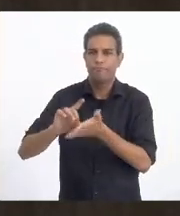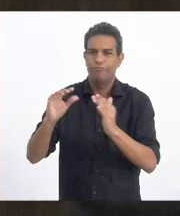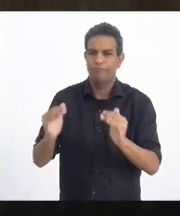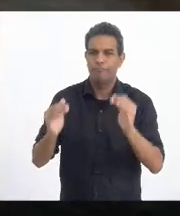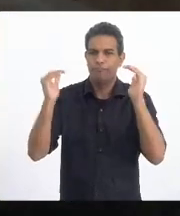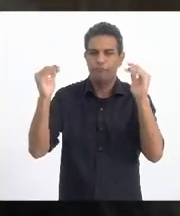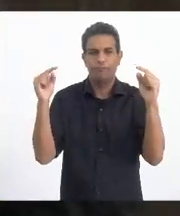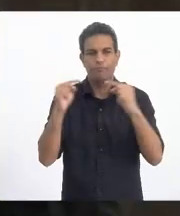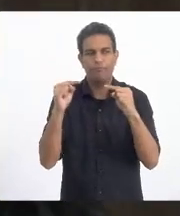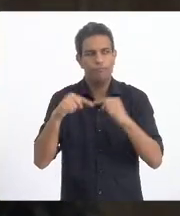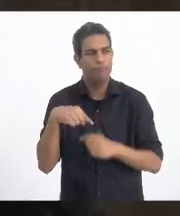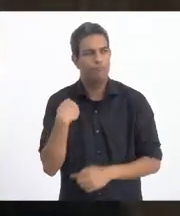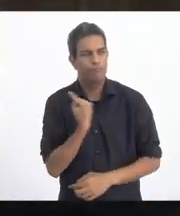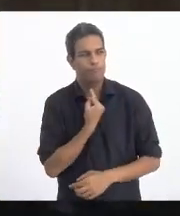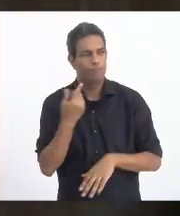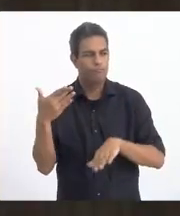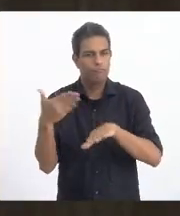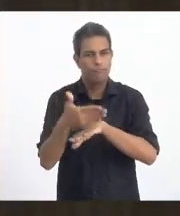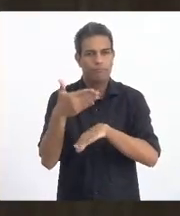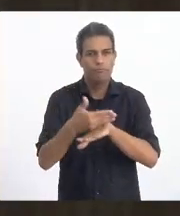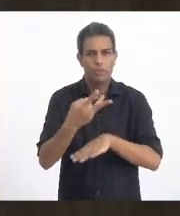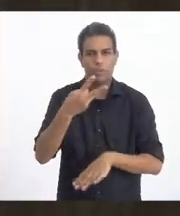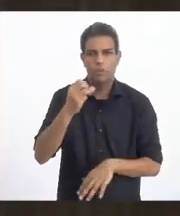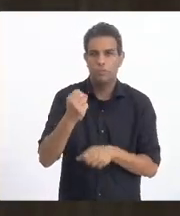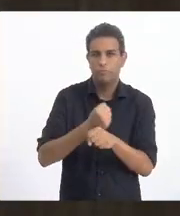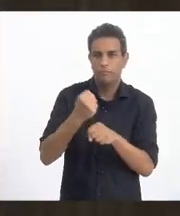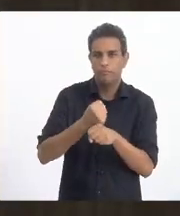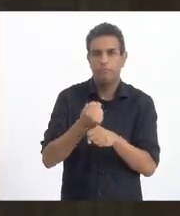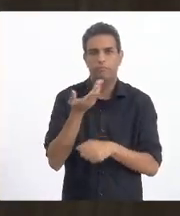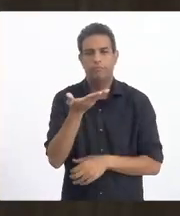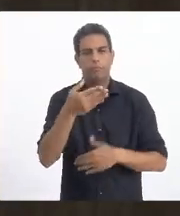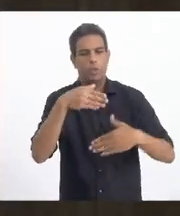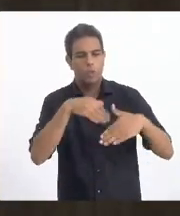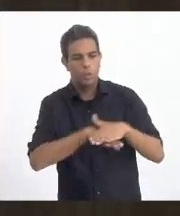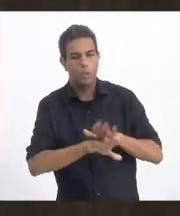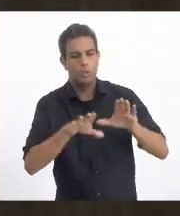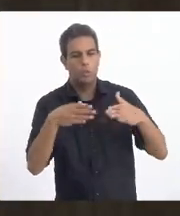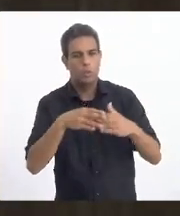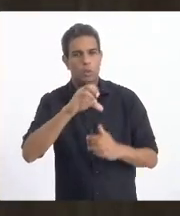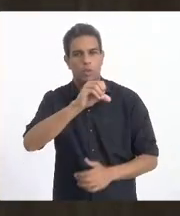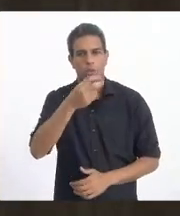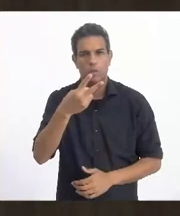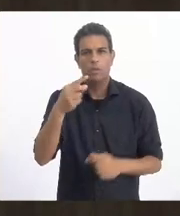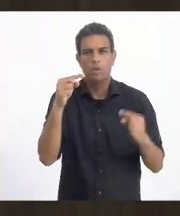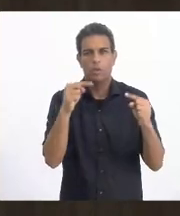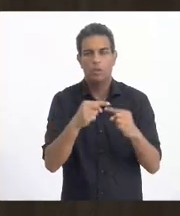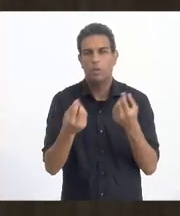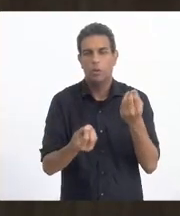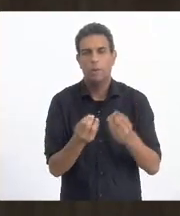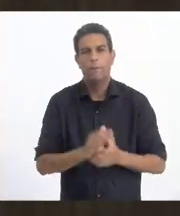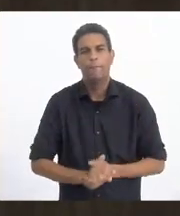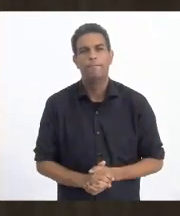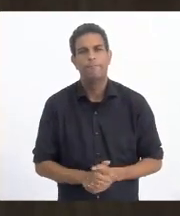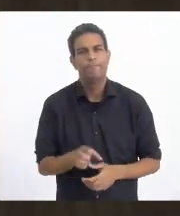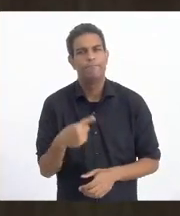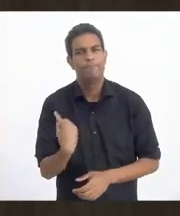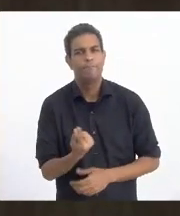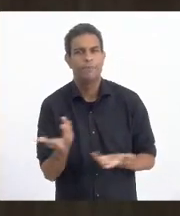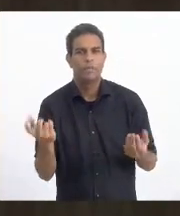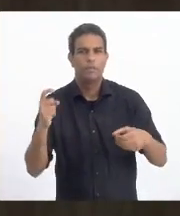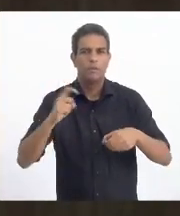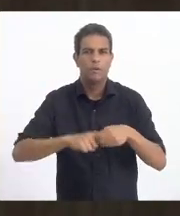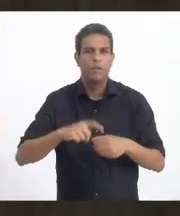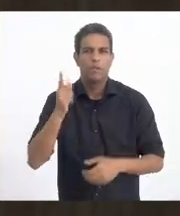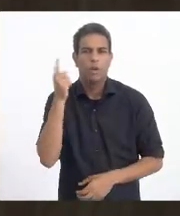superiores, meu menino para reserva com 30 anos, mantendo os 192 que ele ganhava na ativa. Nós não queremos que ele voltasse a